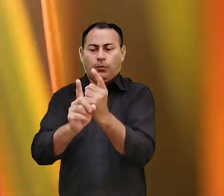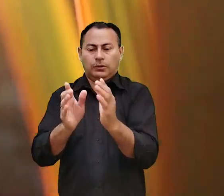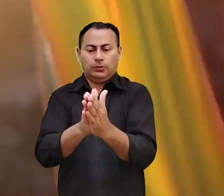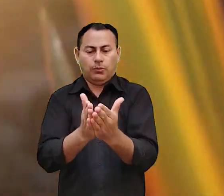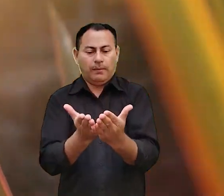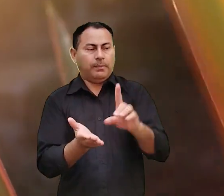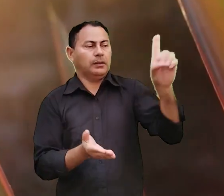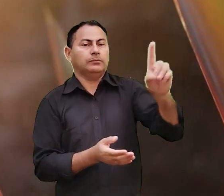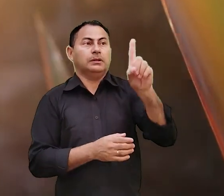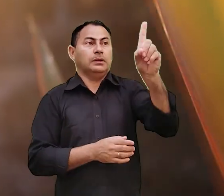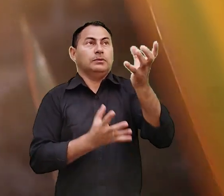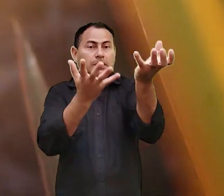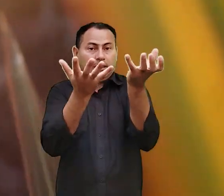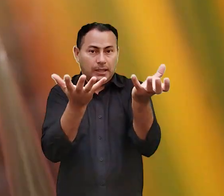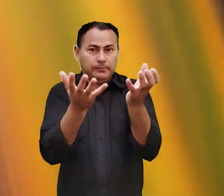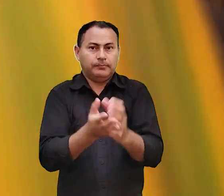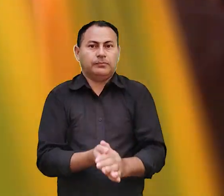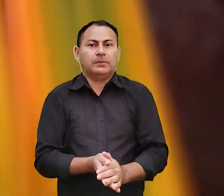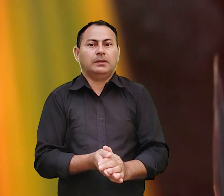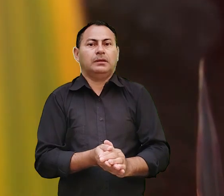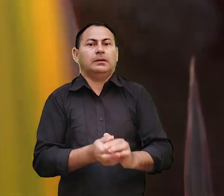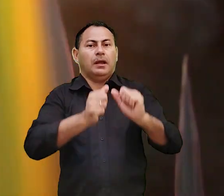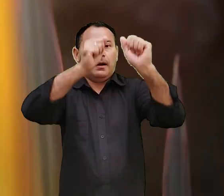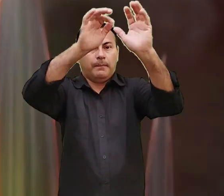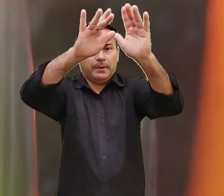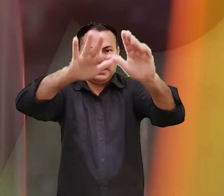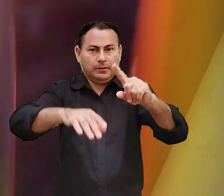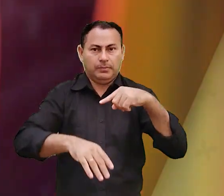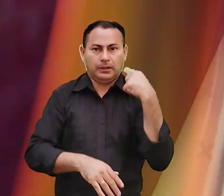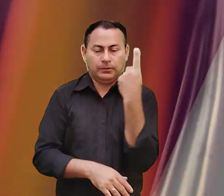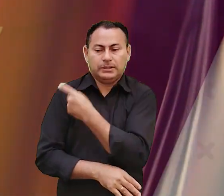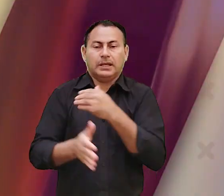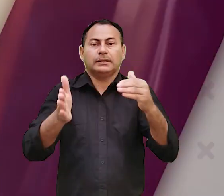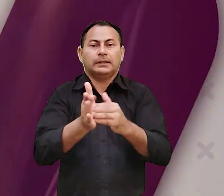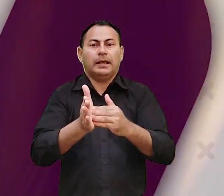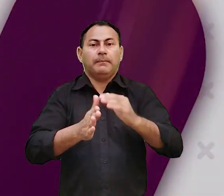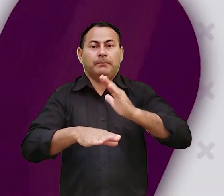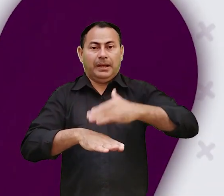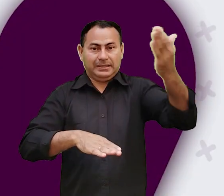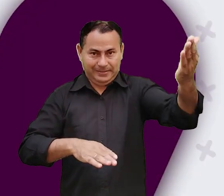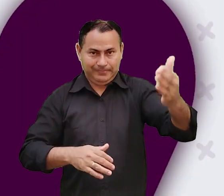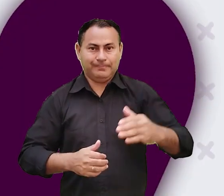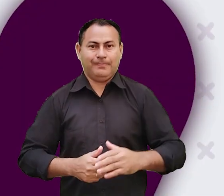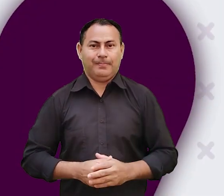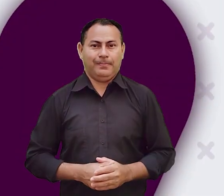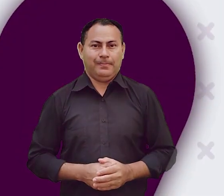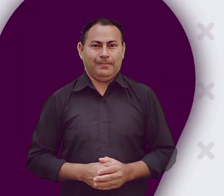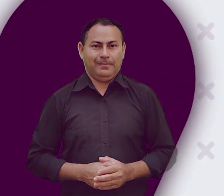Encontro com a Palavra, se Deus quiser, e há bênçãos para nós. Até lá.